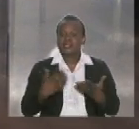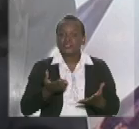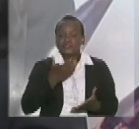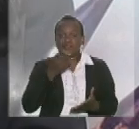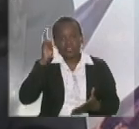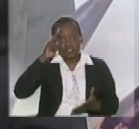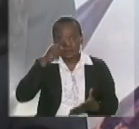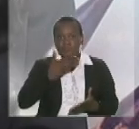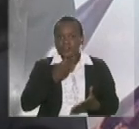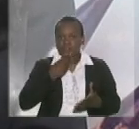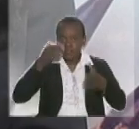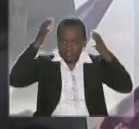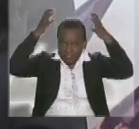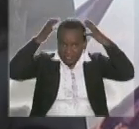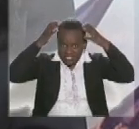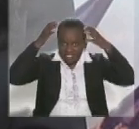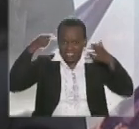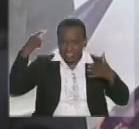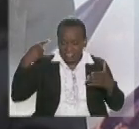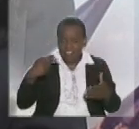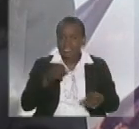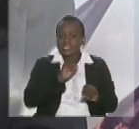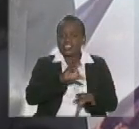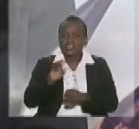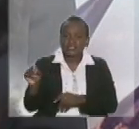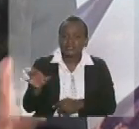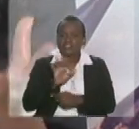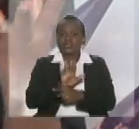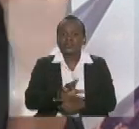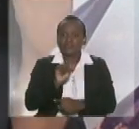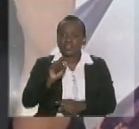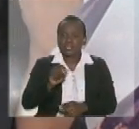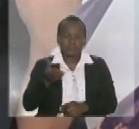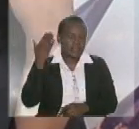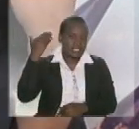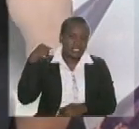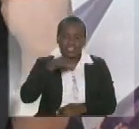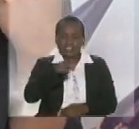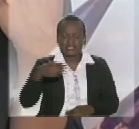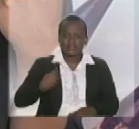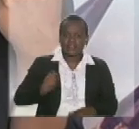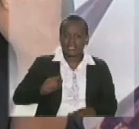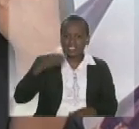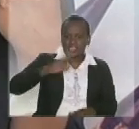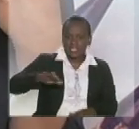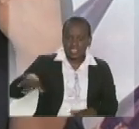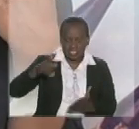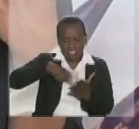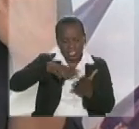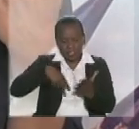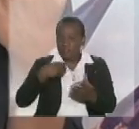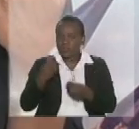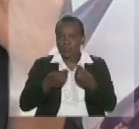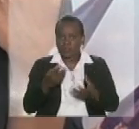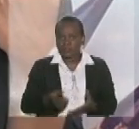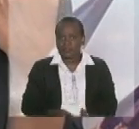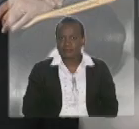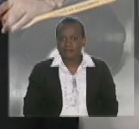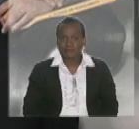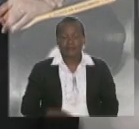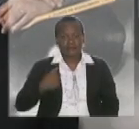E o que o menino maluquinho ensinou para vocês? Que mensagens vocês trazem lá do passado quando vocês leram o